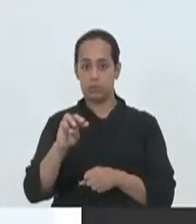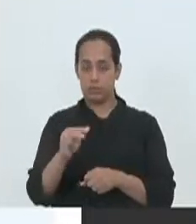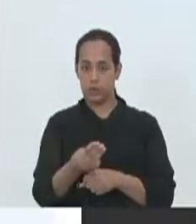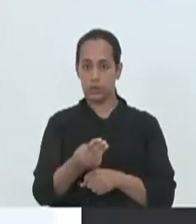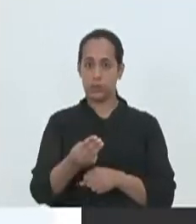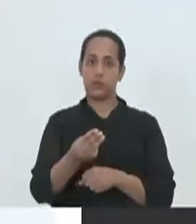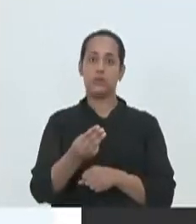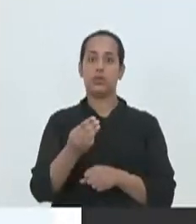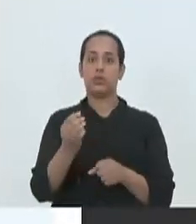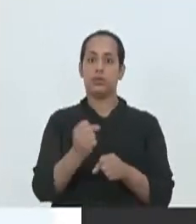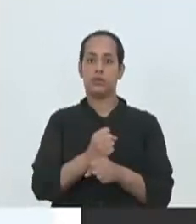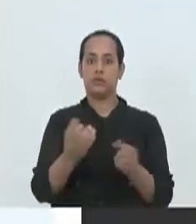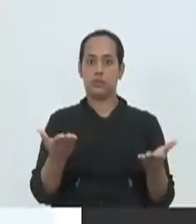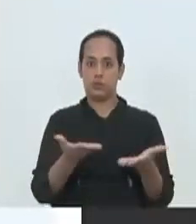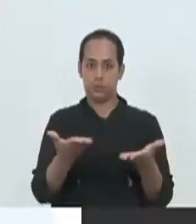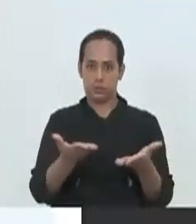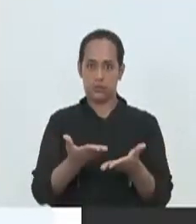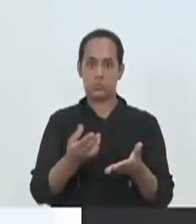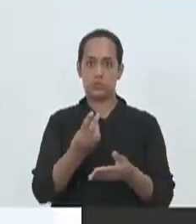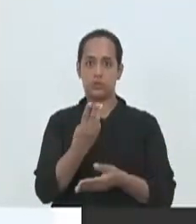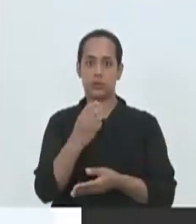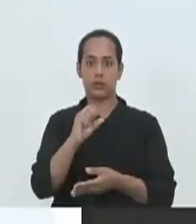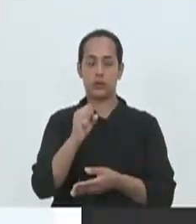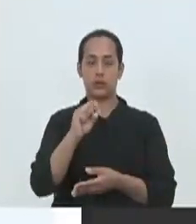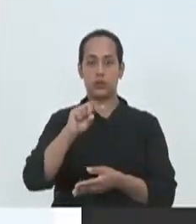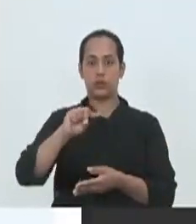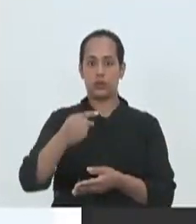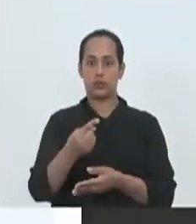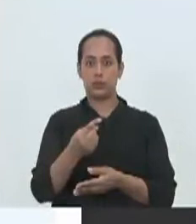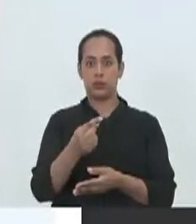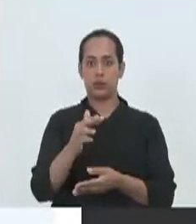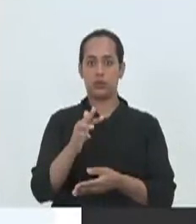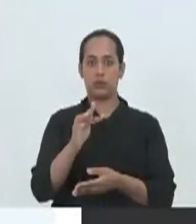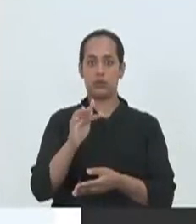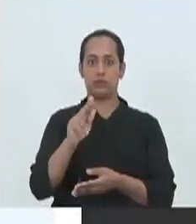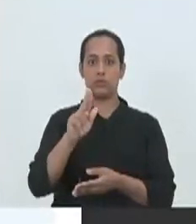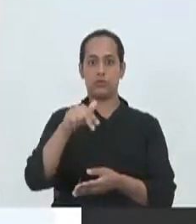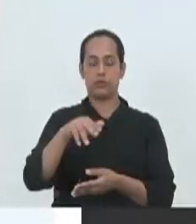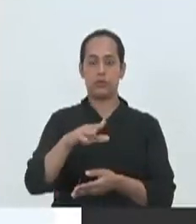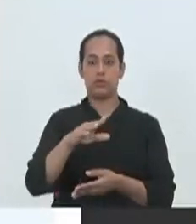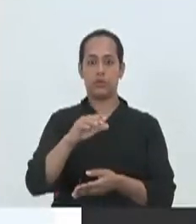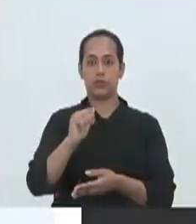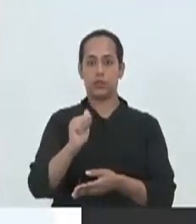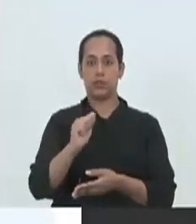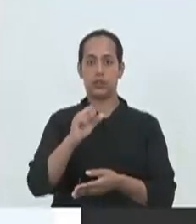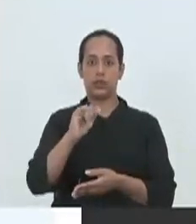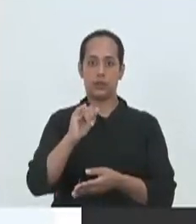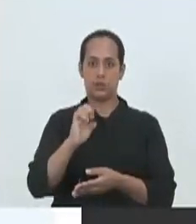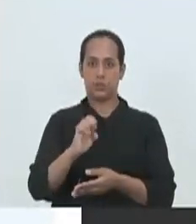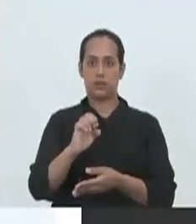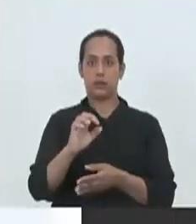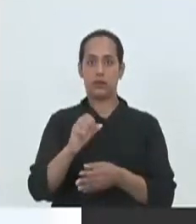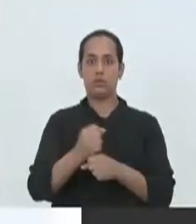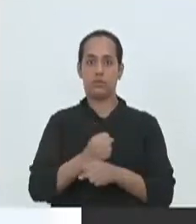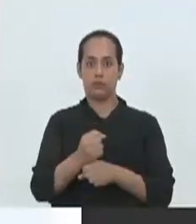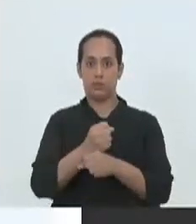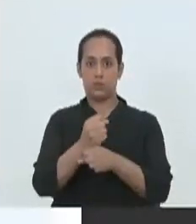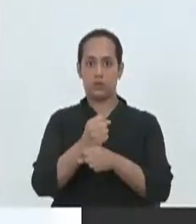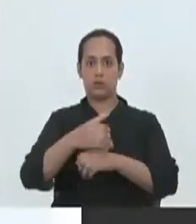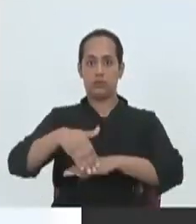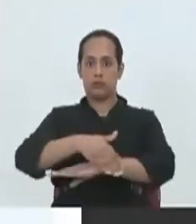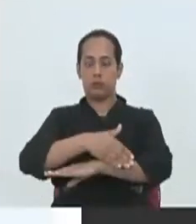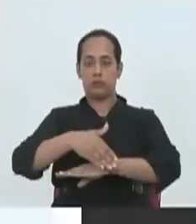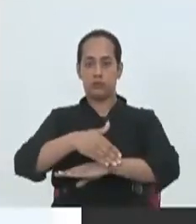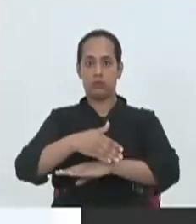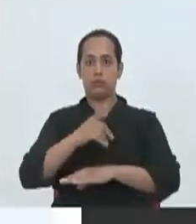38 milhões do funsai 48 milhões tomados do CAF pras obras do Baquirivu e 32 milhões do desenvolve São